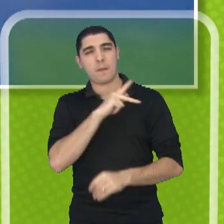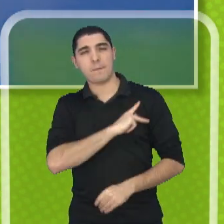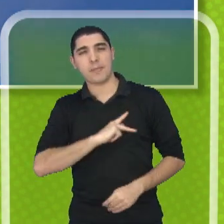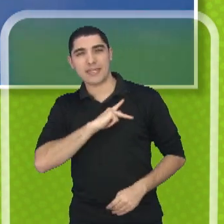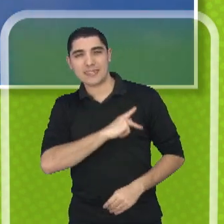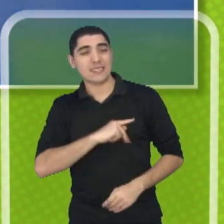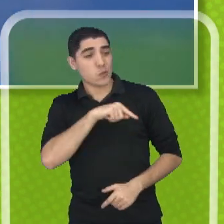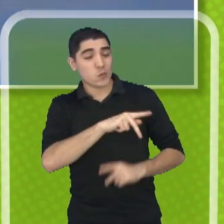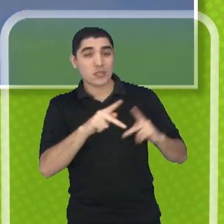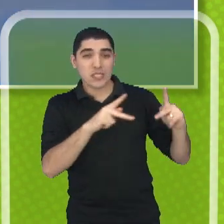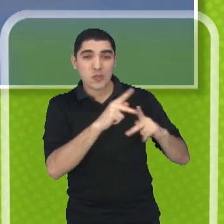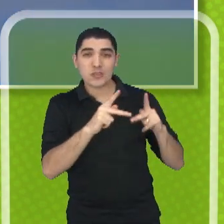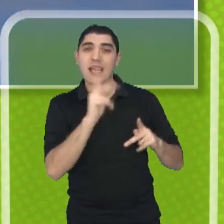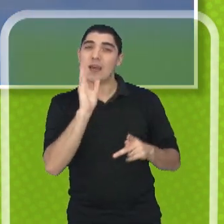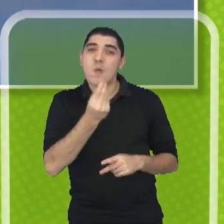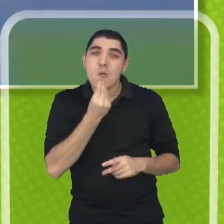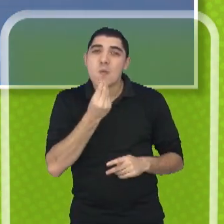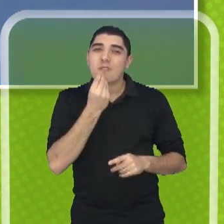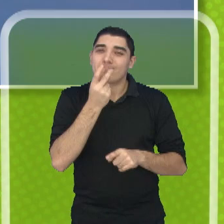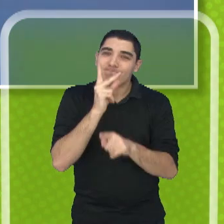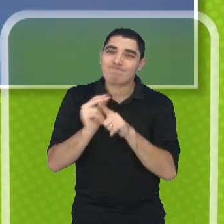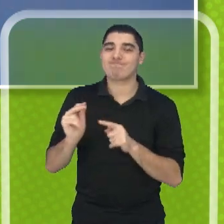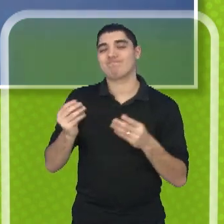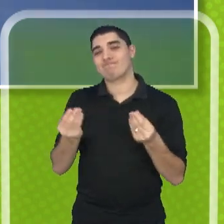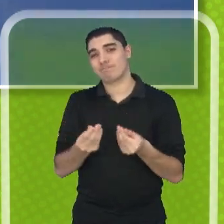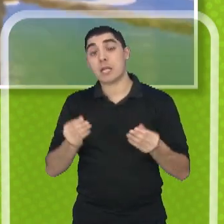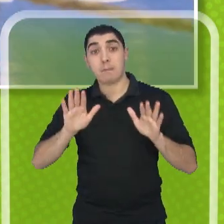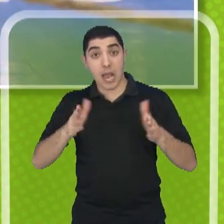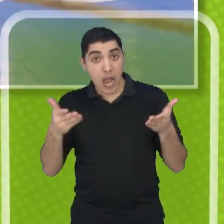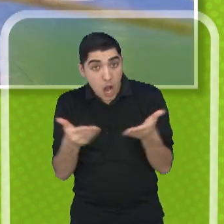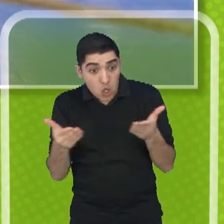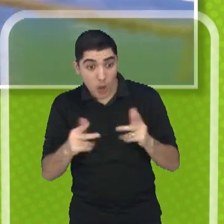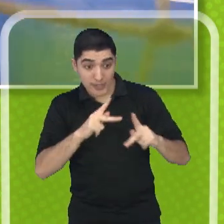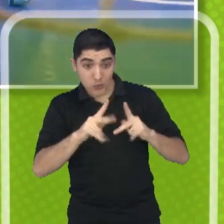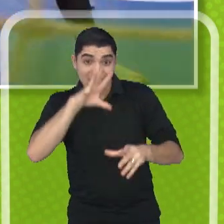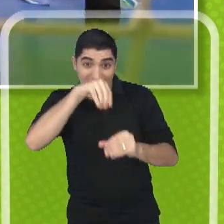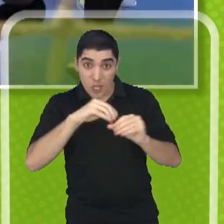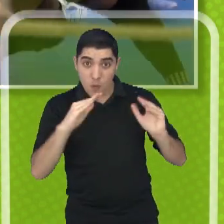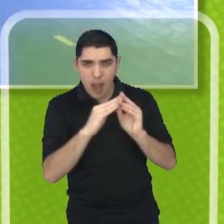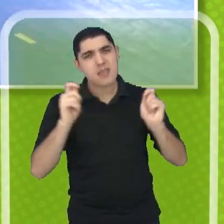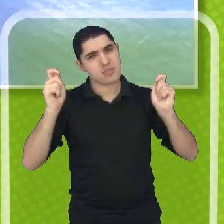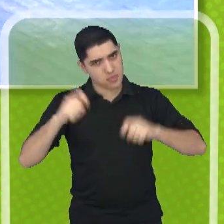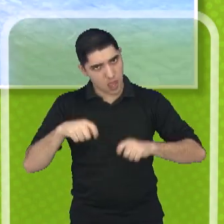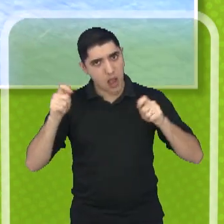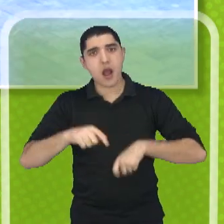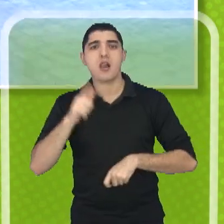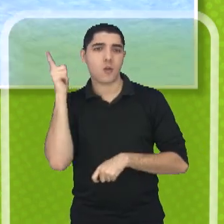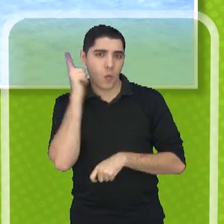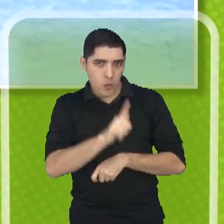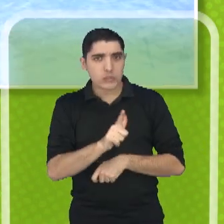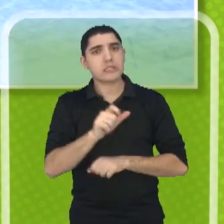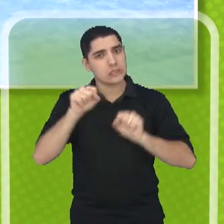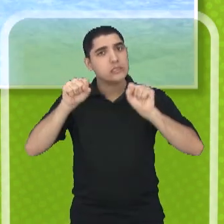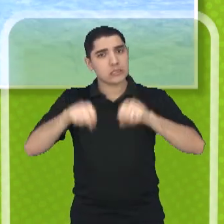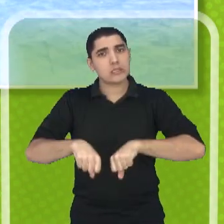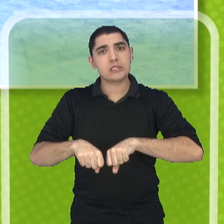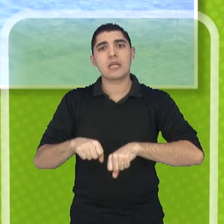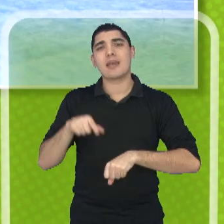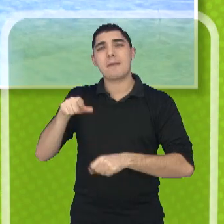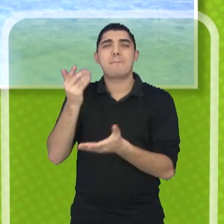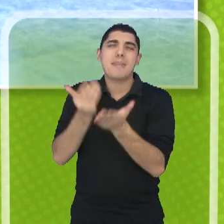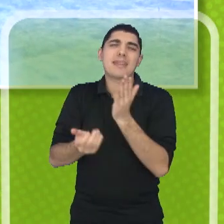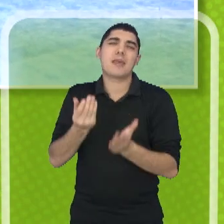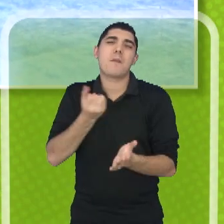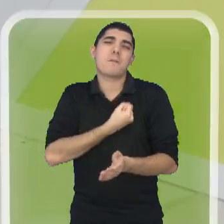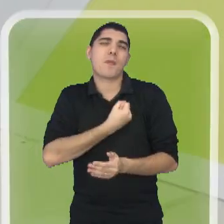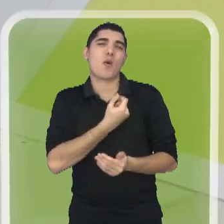mais chances, como a gente viu, mas agora acho que jogando em casa pode conseguir recuperar esses pontos que perdeu fora